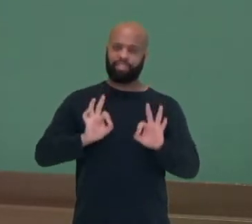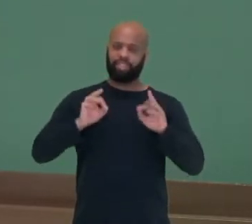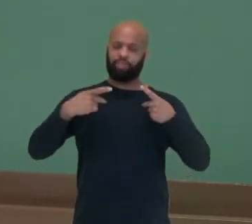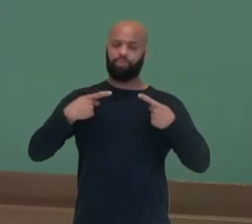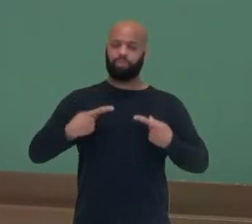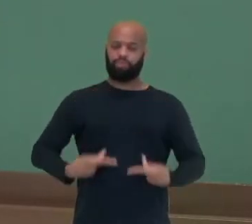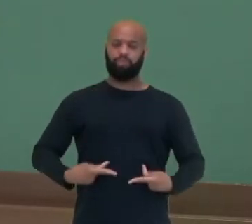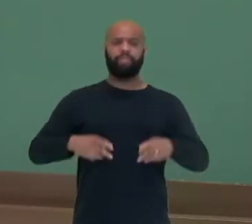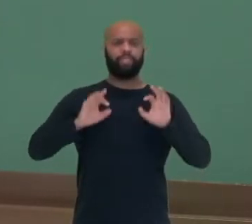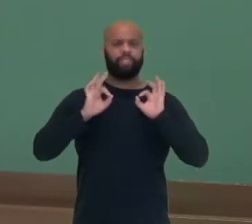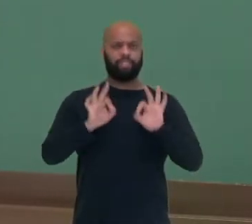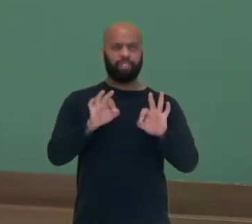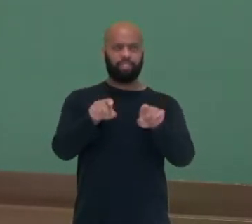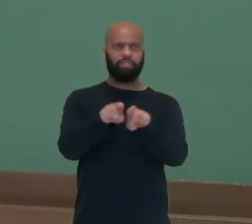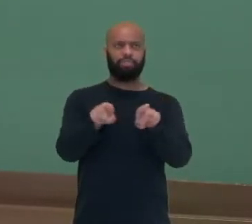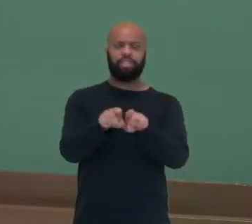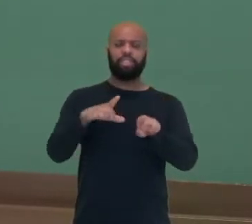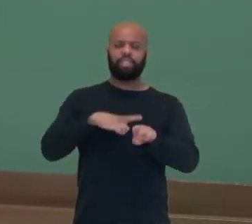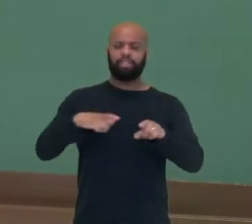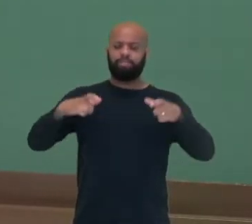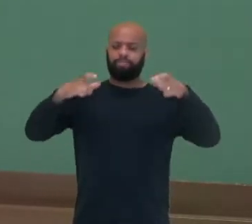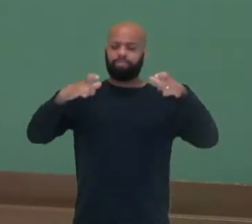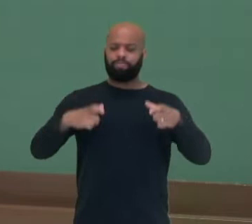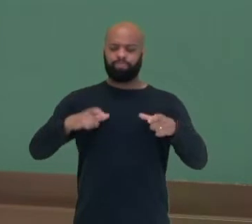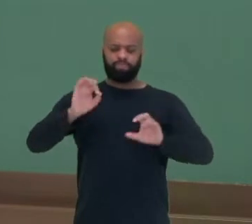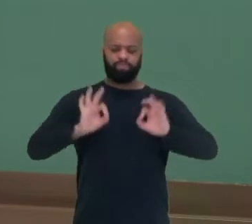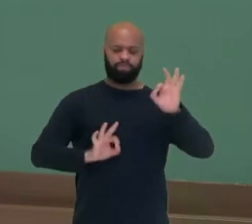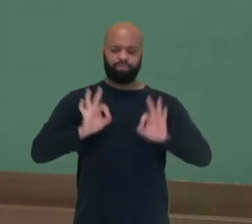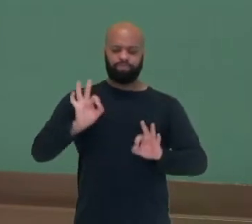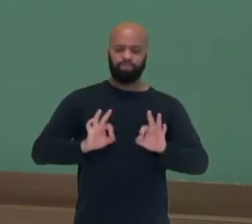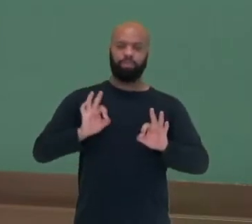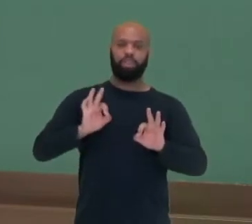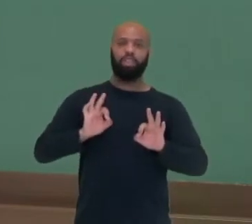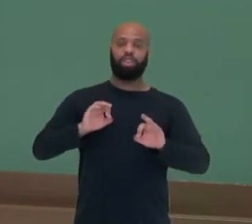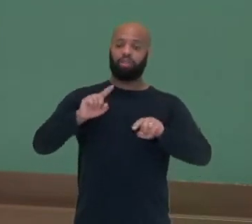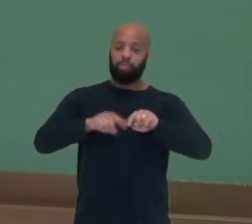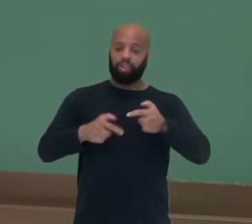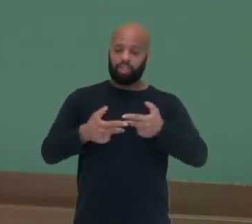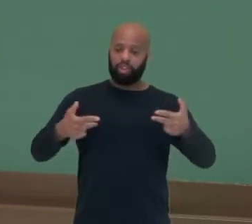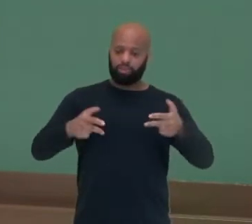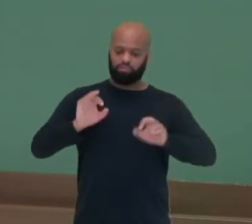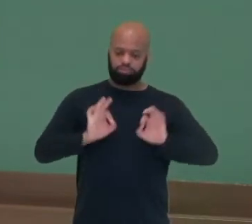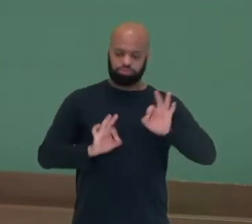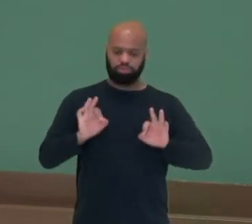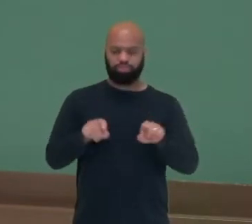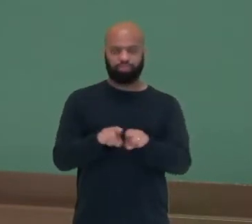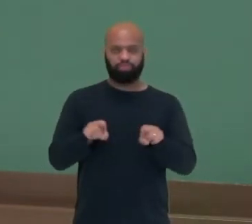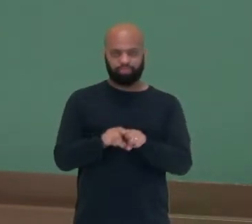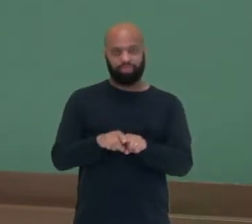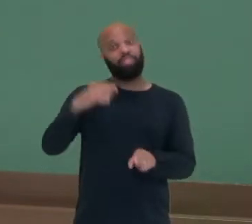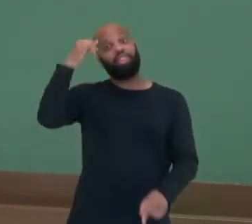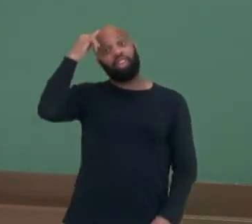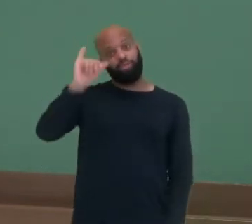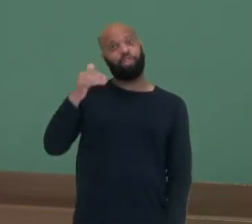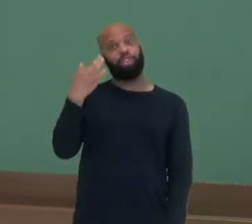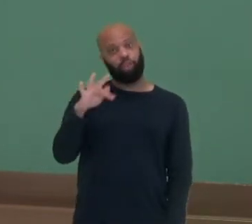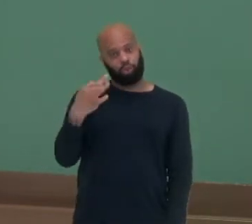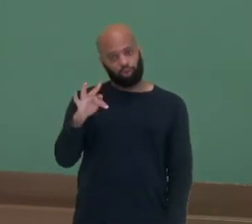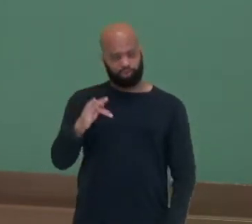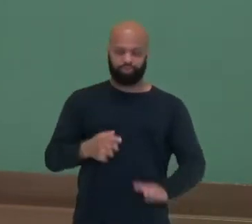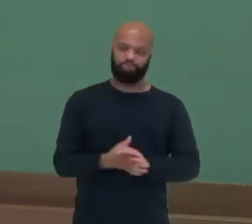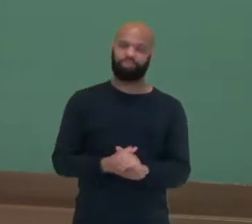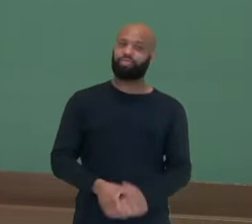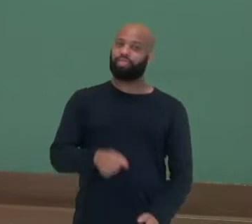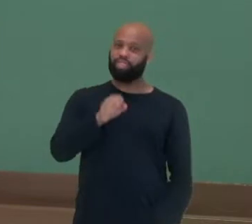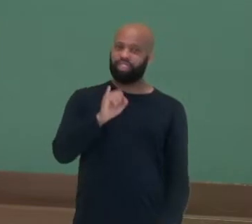cadeira, um local apropriado, com seu material apoiado numa mesa, com certeza não vai ter dores no corpo. Se o